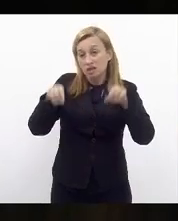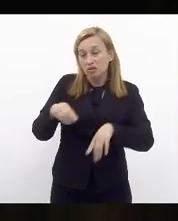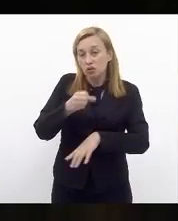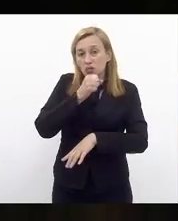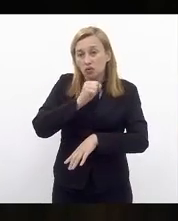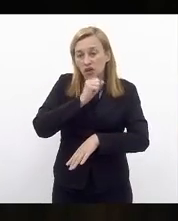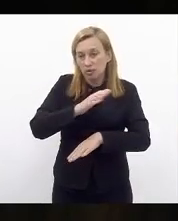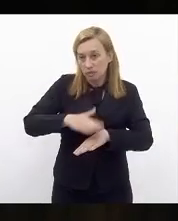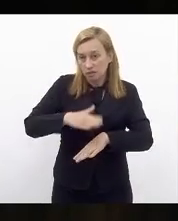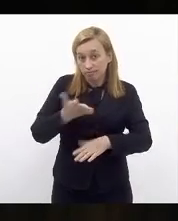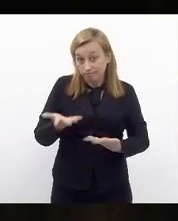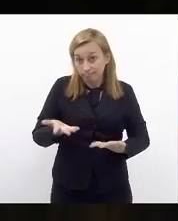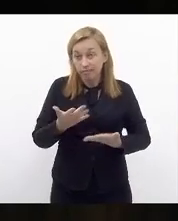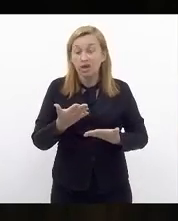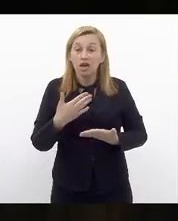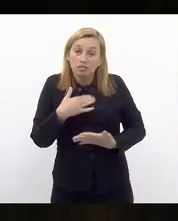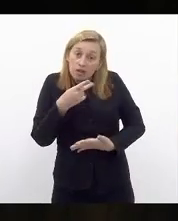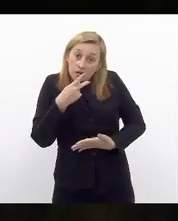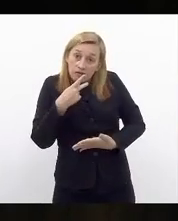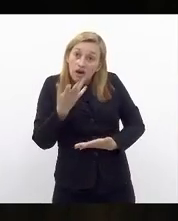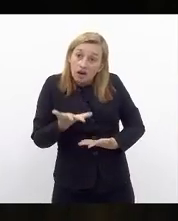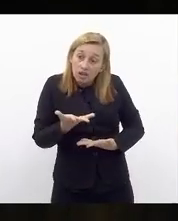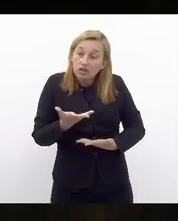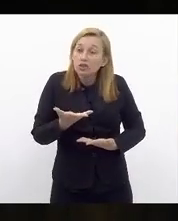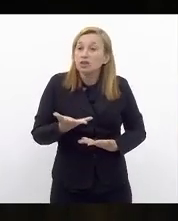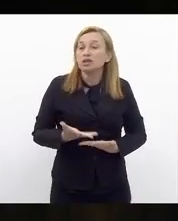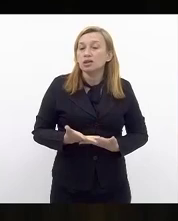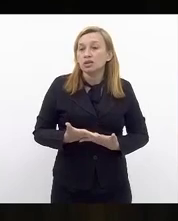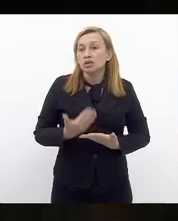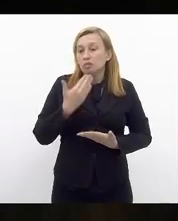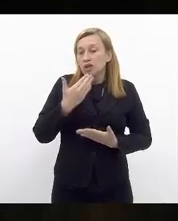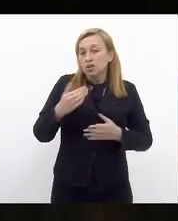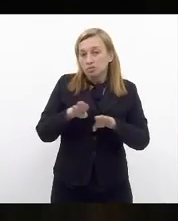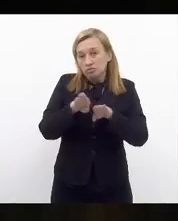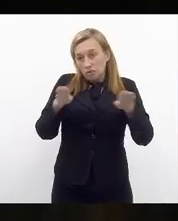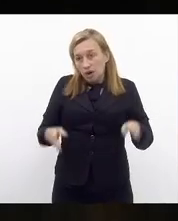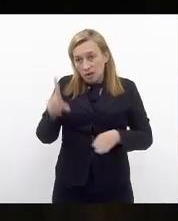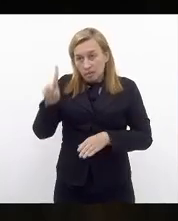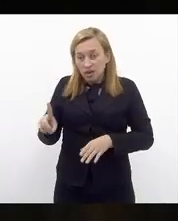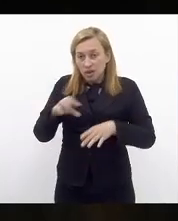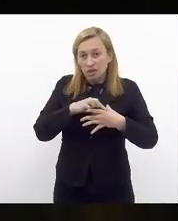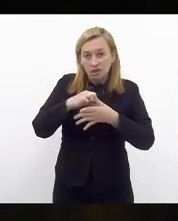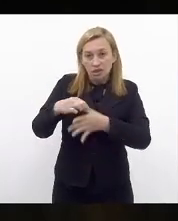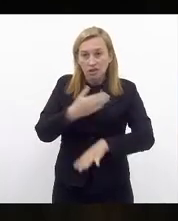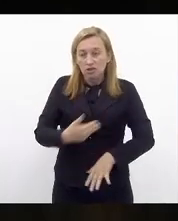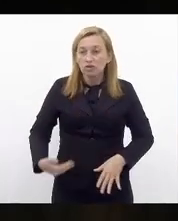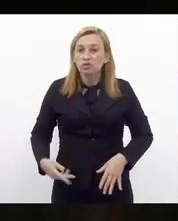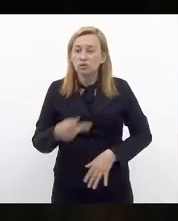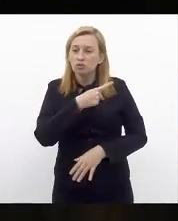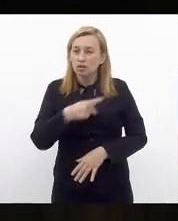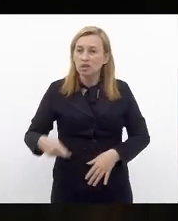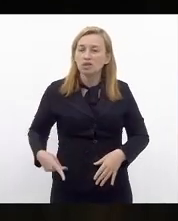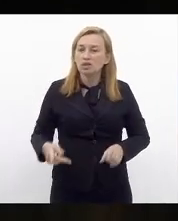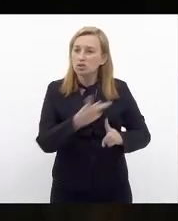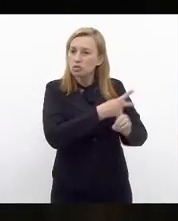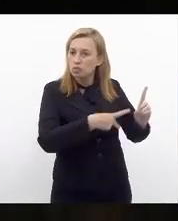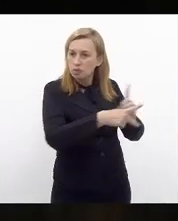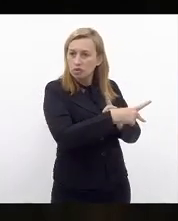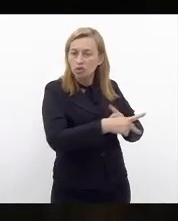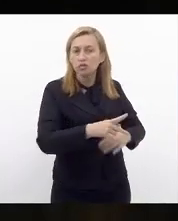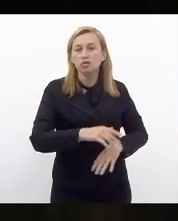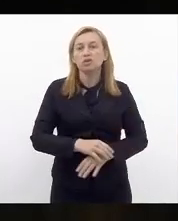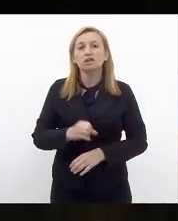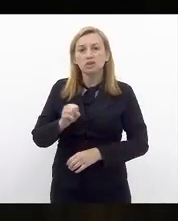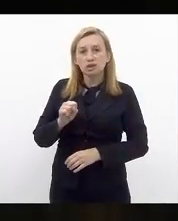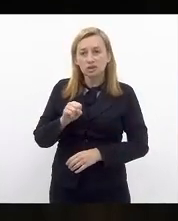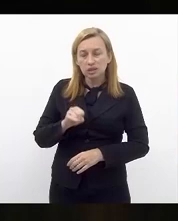muito antigos é a minha ponderação que eu Eu submeto aqui a mesa liderança do governo e ao presidente do Rio presidencial